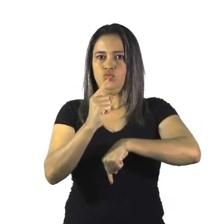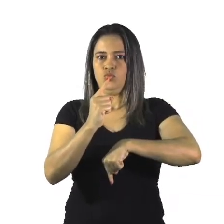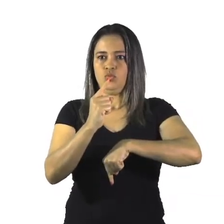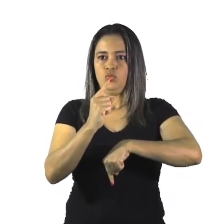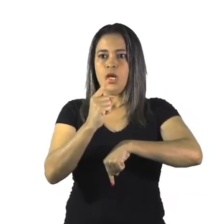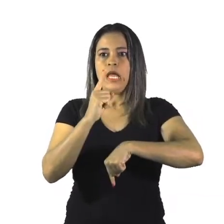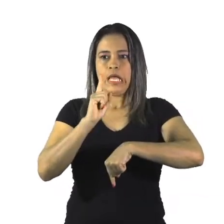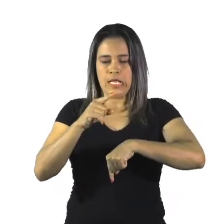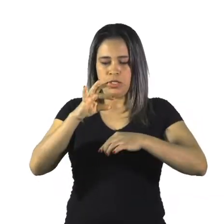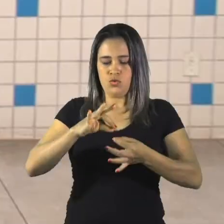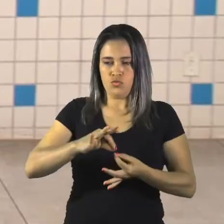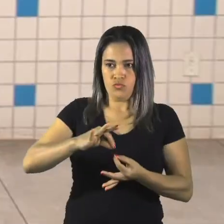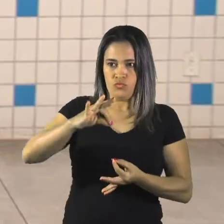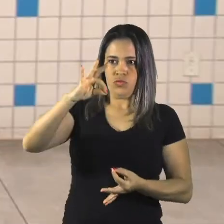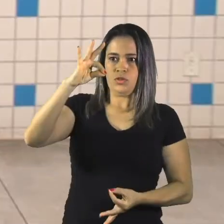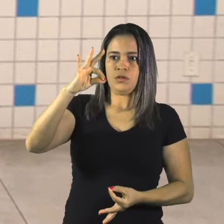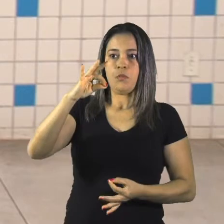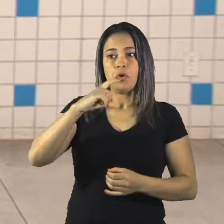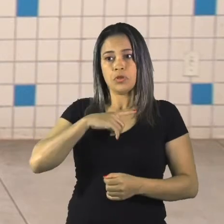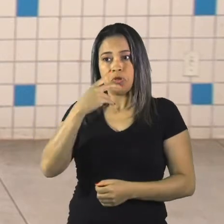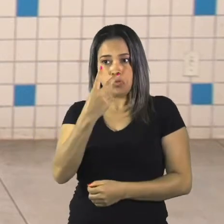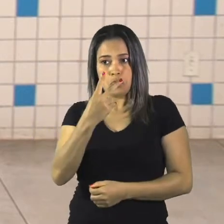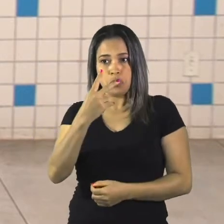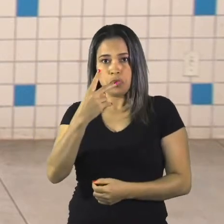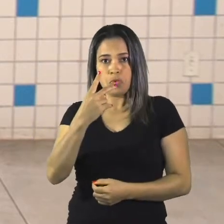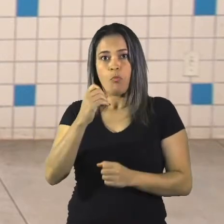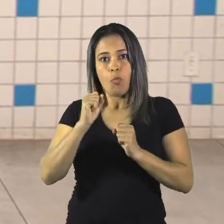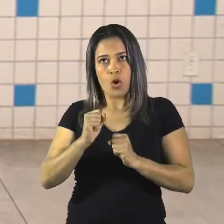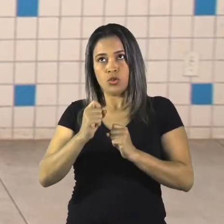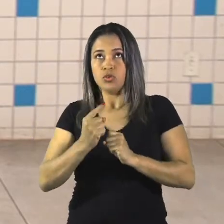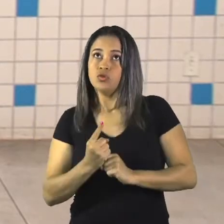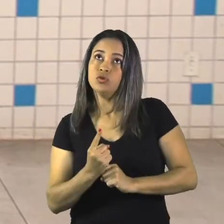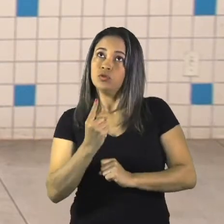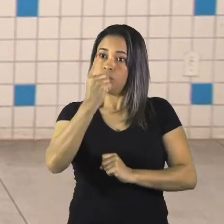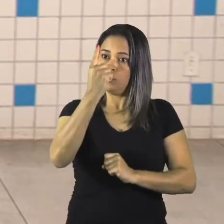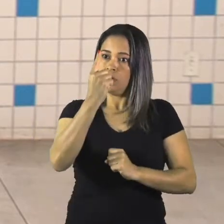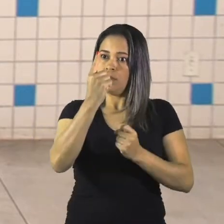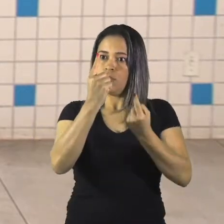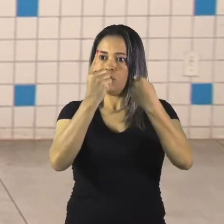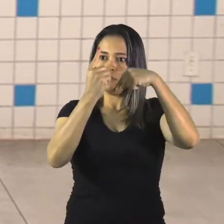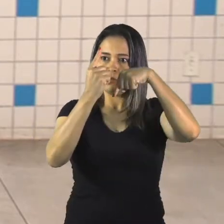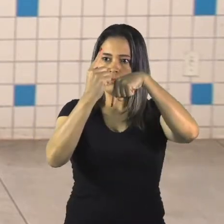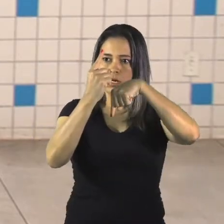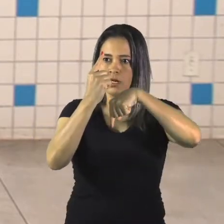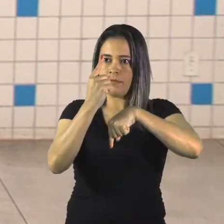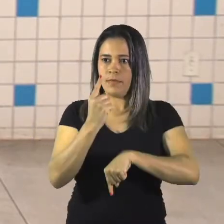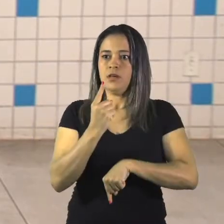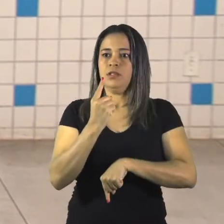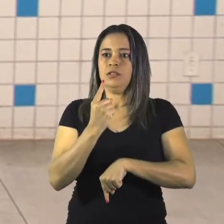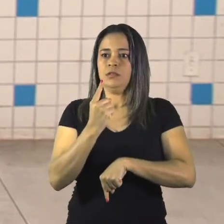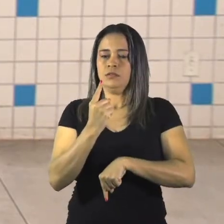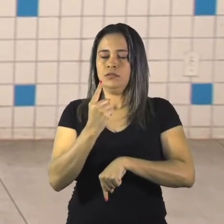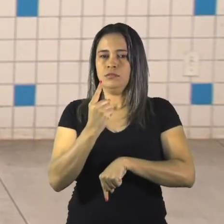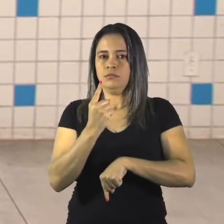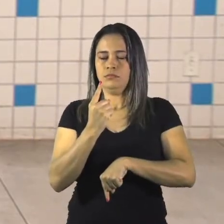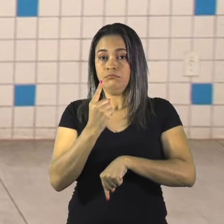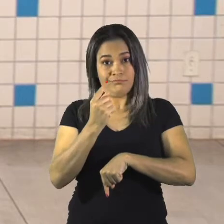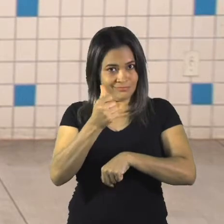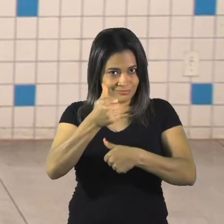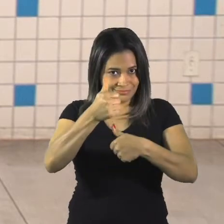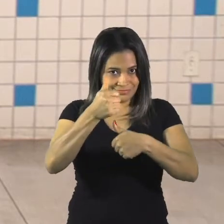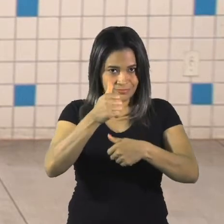sentido vertical, a gente tem duas direções. A gente tem a direção para cima e a gente tem a direção para baixo,